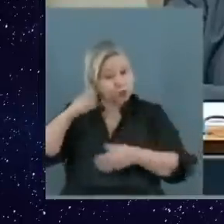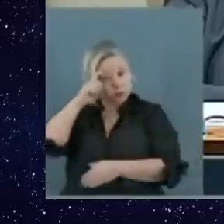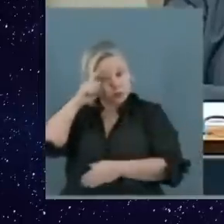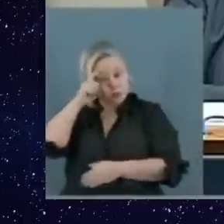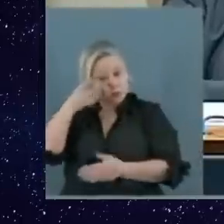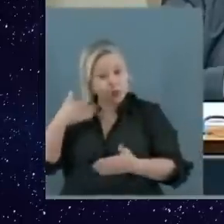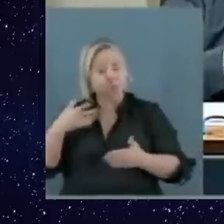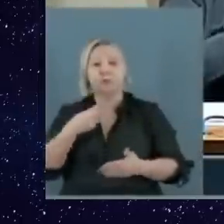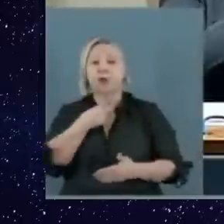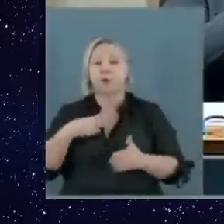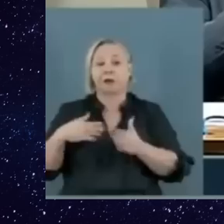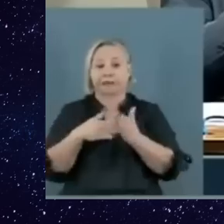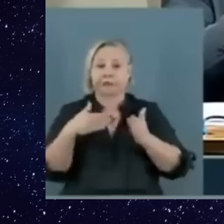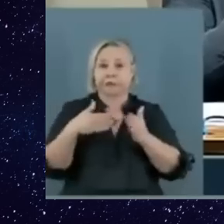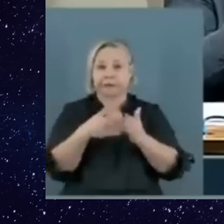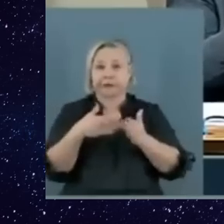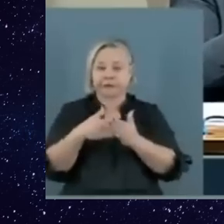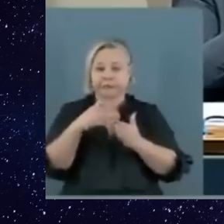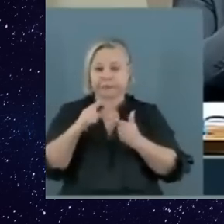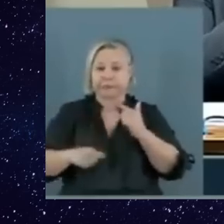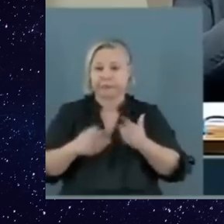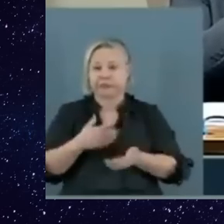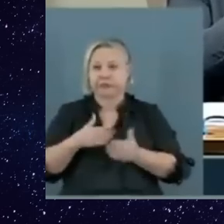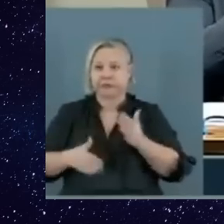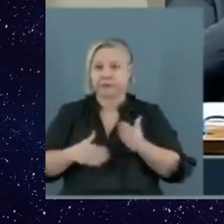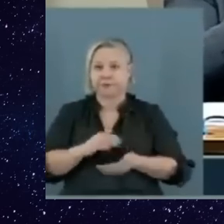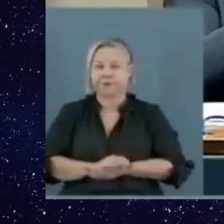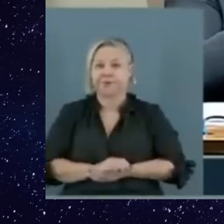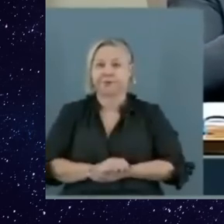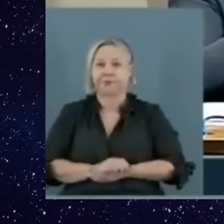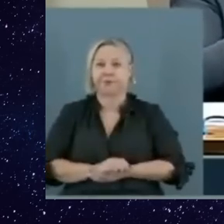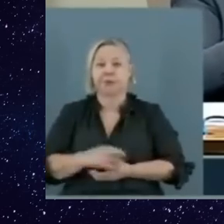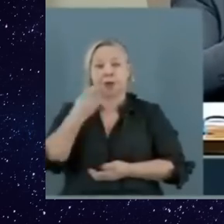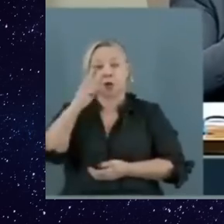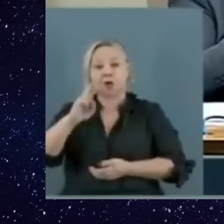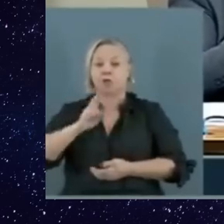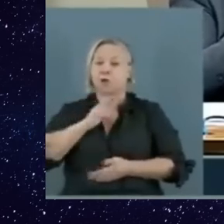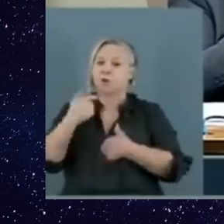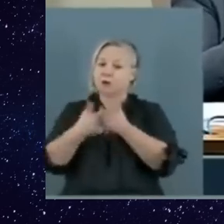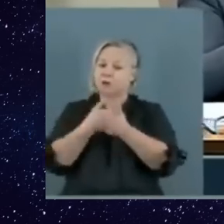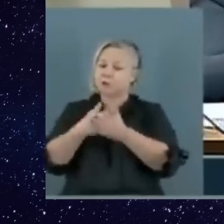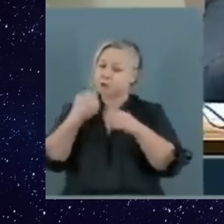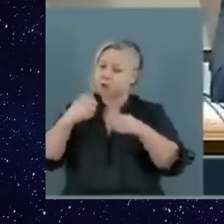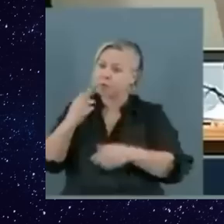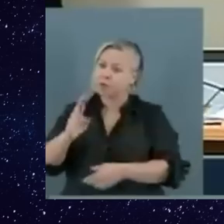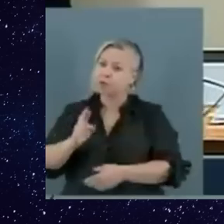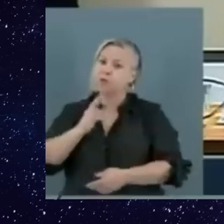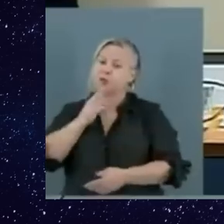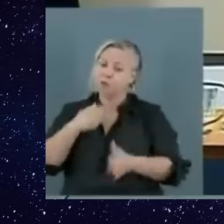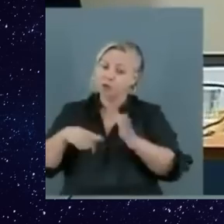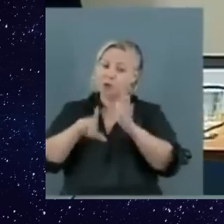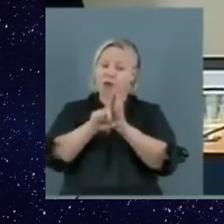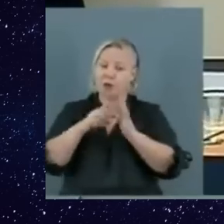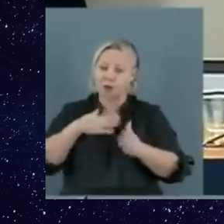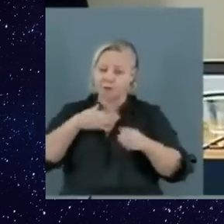vai interferir. O senhor falou, eu acho que foi muito deselegante. Senador Moro, prosseguindo. Se o senhor me faz perguntas, eu tenho que lhe responder com a lei. É meu